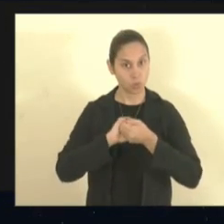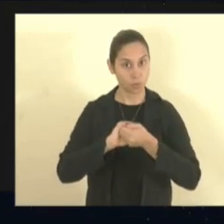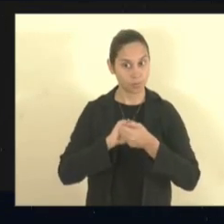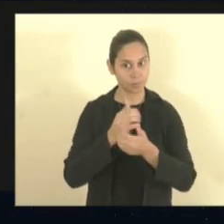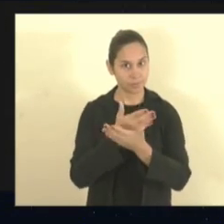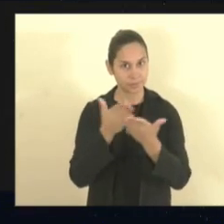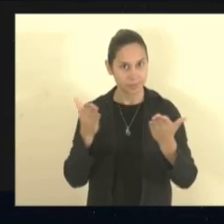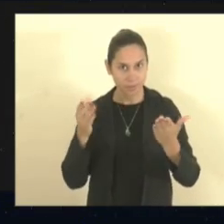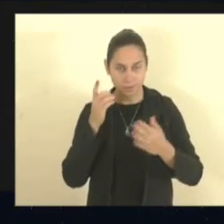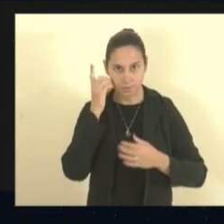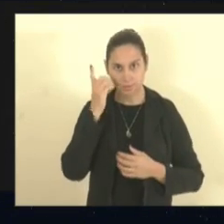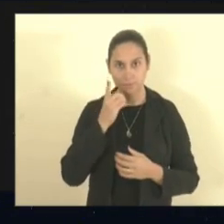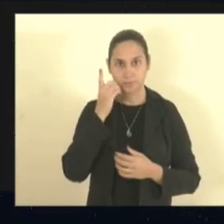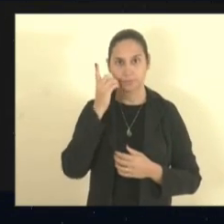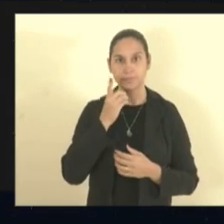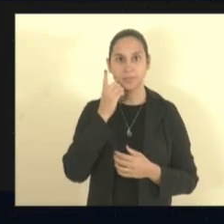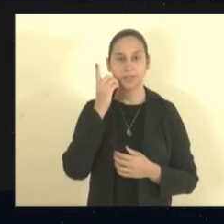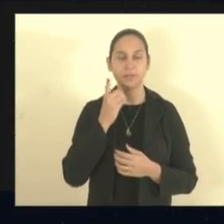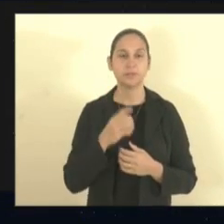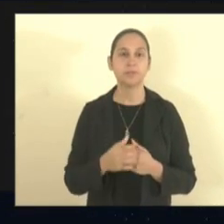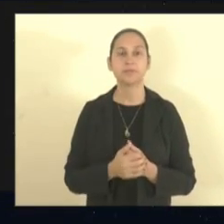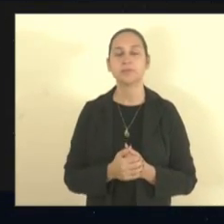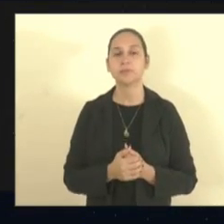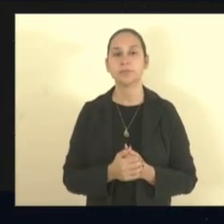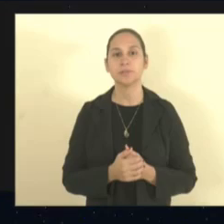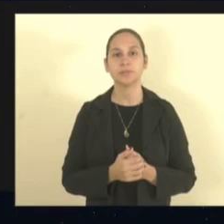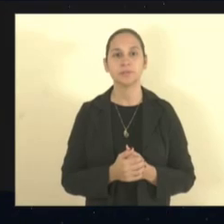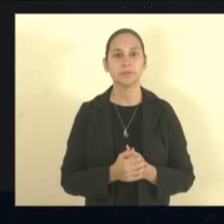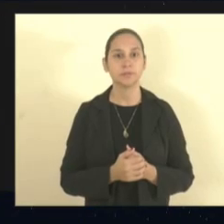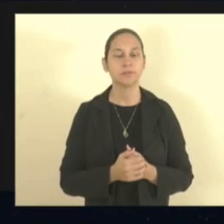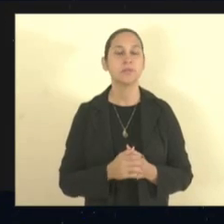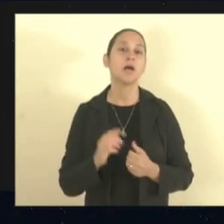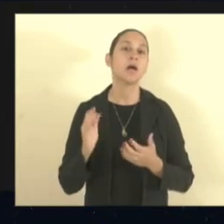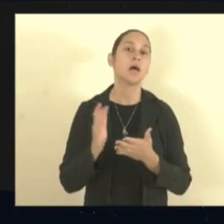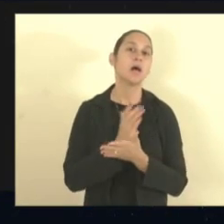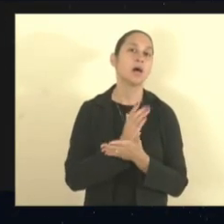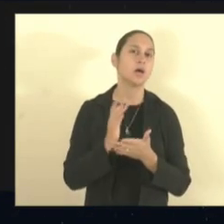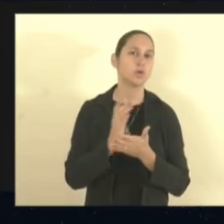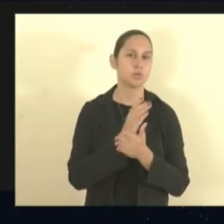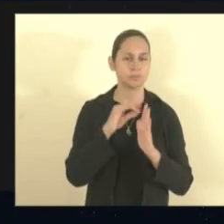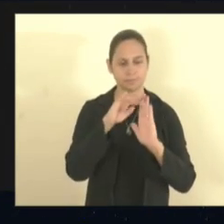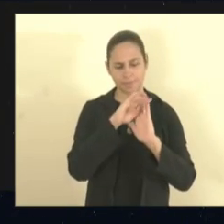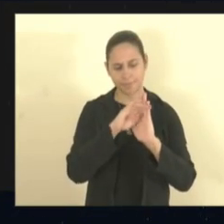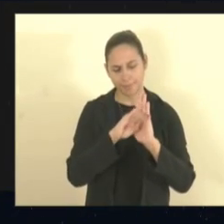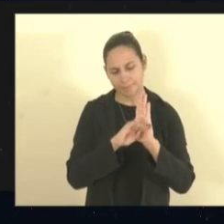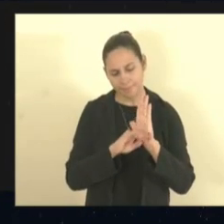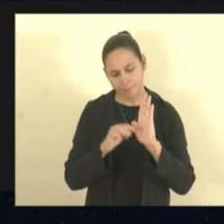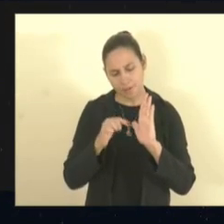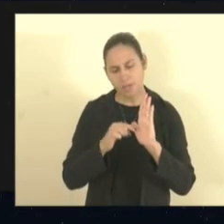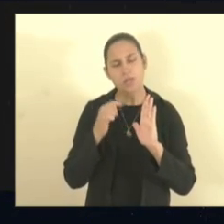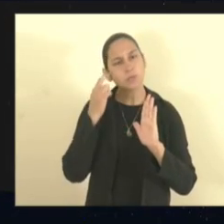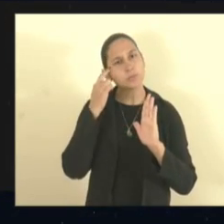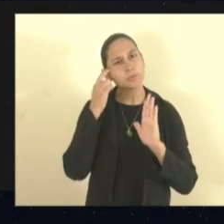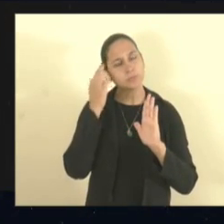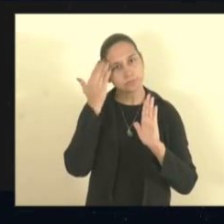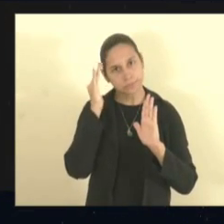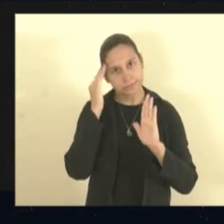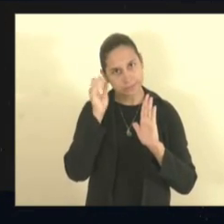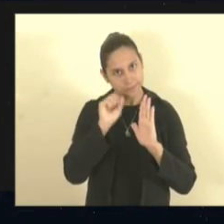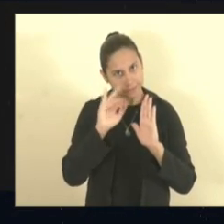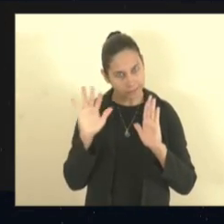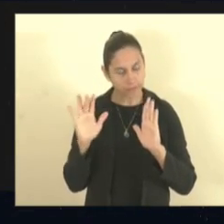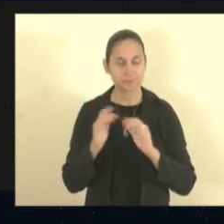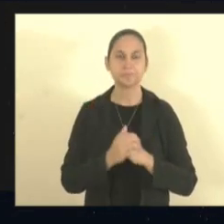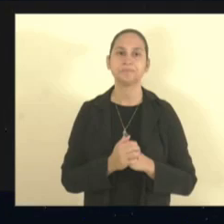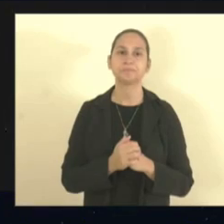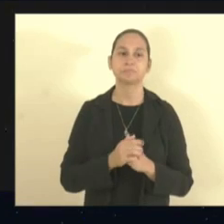deputados e trazer aqui, endossar algumas questões que foram colocadas. Primeiro que, creio eu, que pela